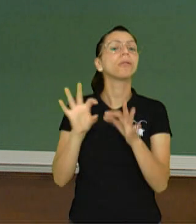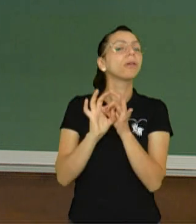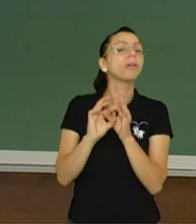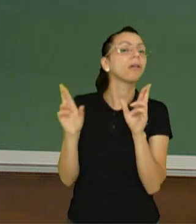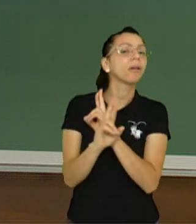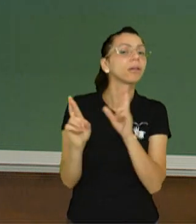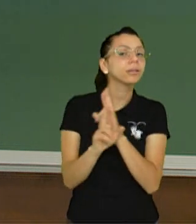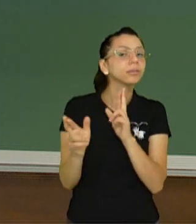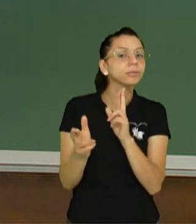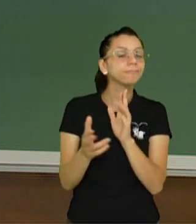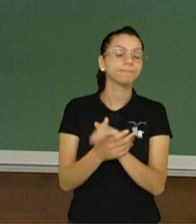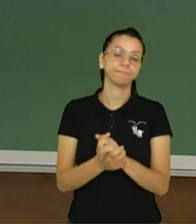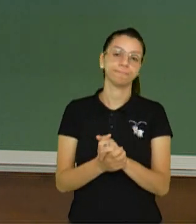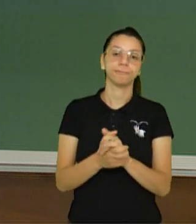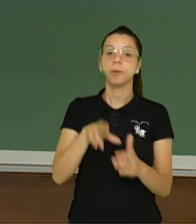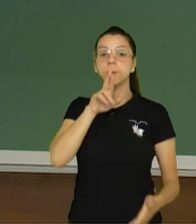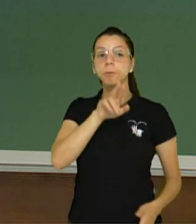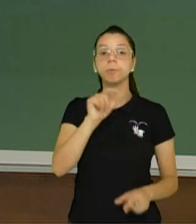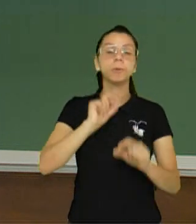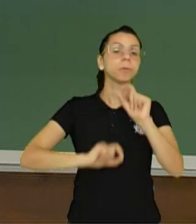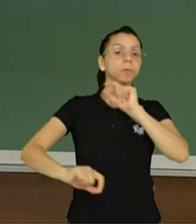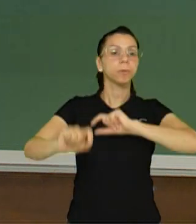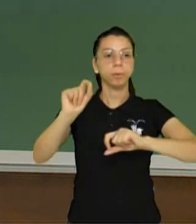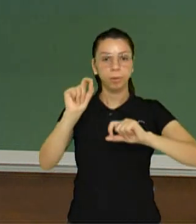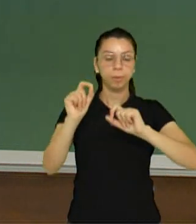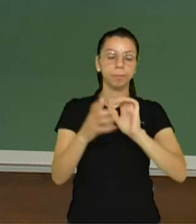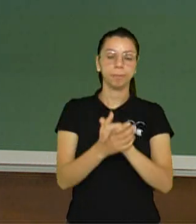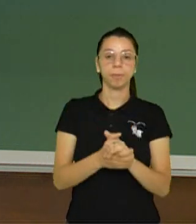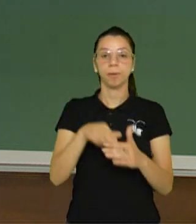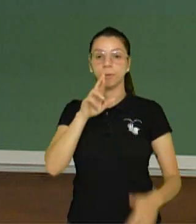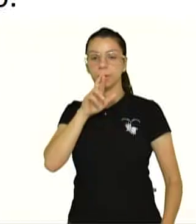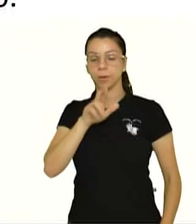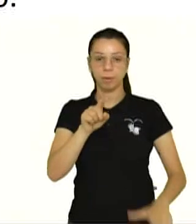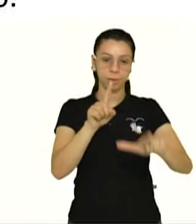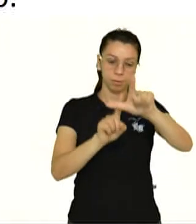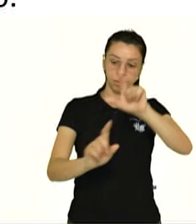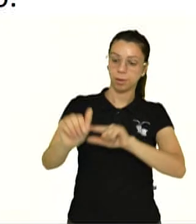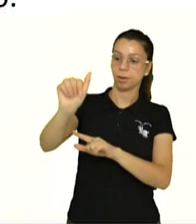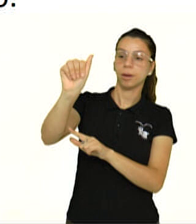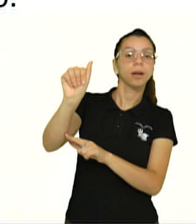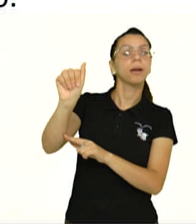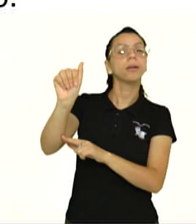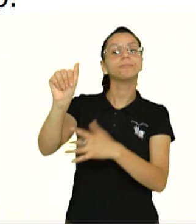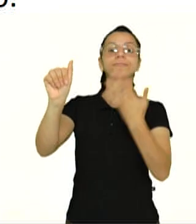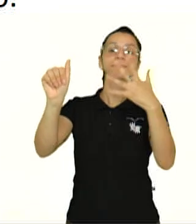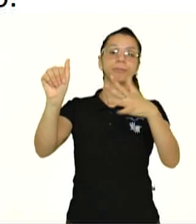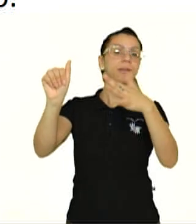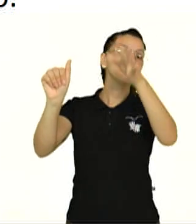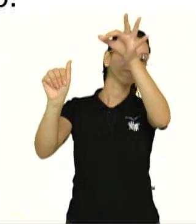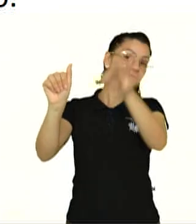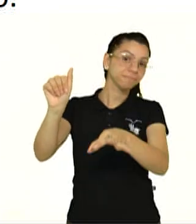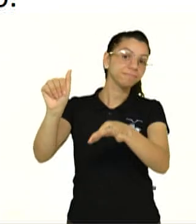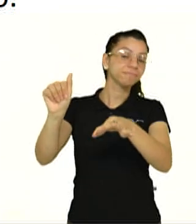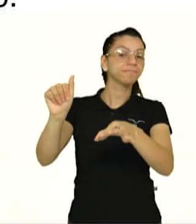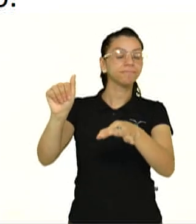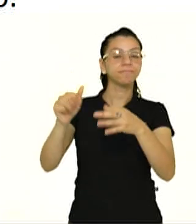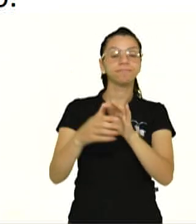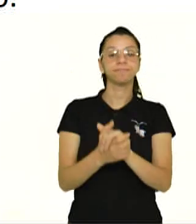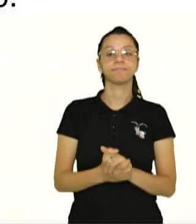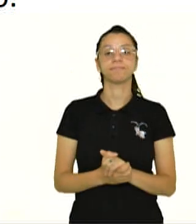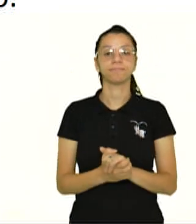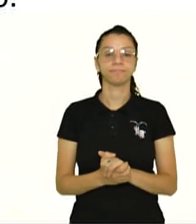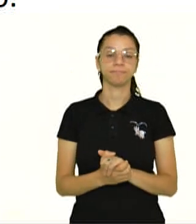Que alternativa você marcou? Se você marcou a alternativa A, você acertou, meus parabéns. Ela diz